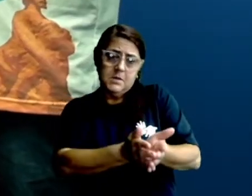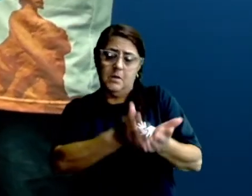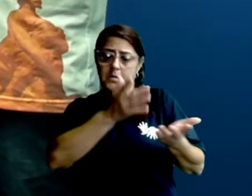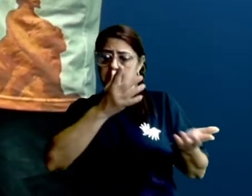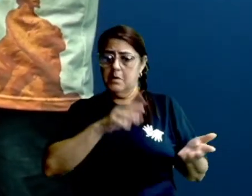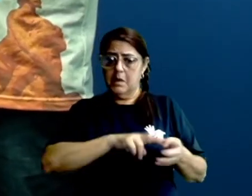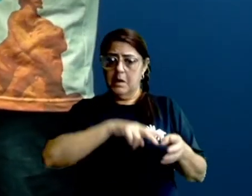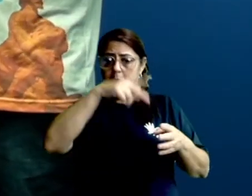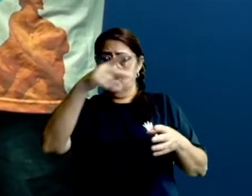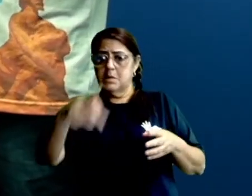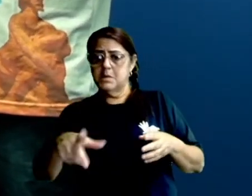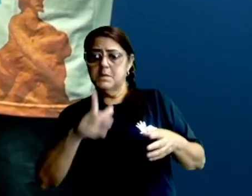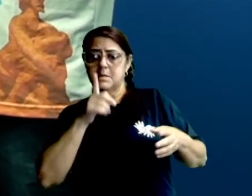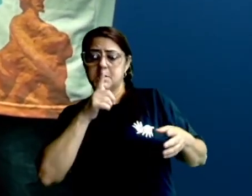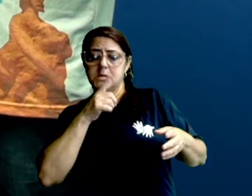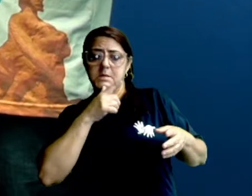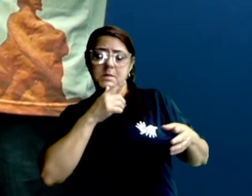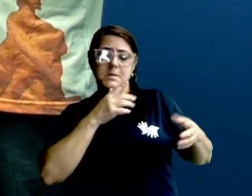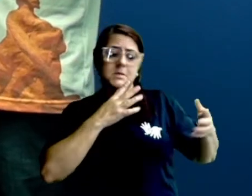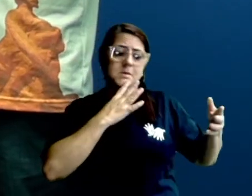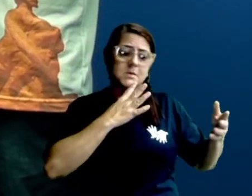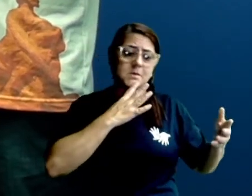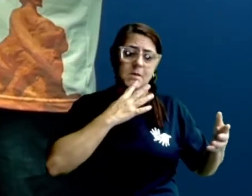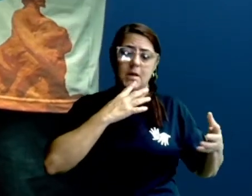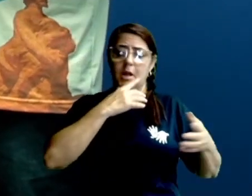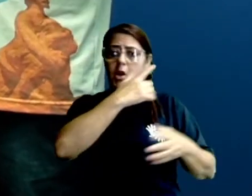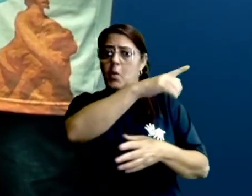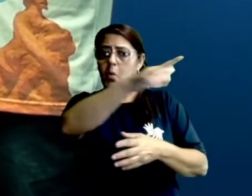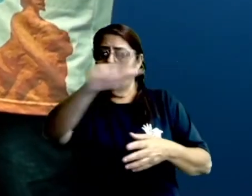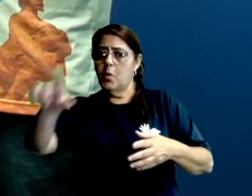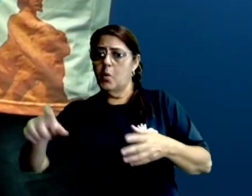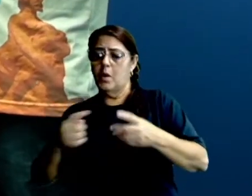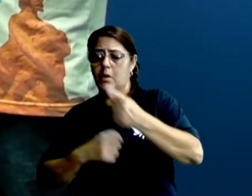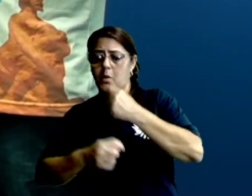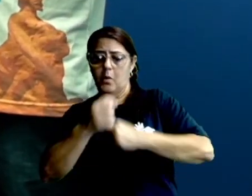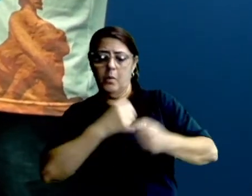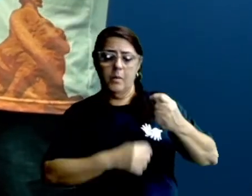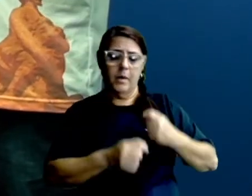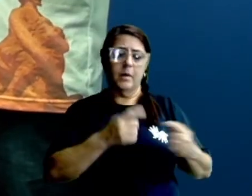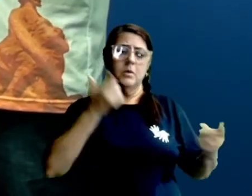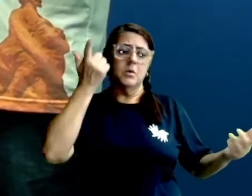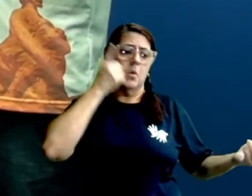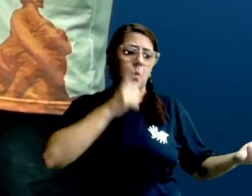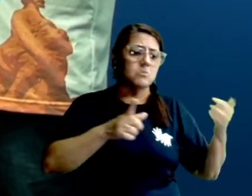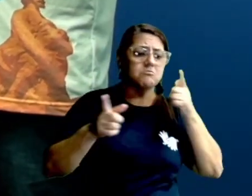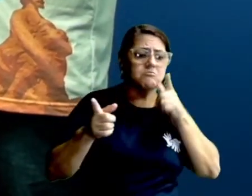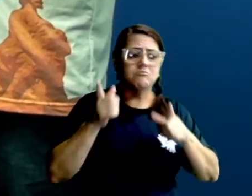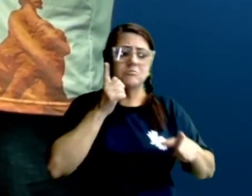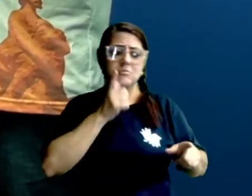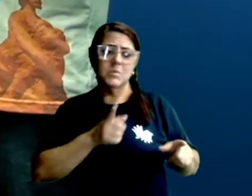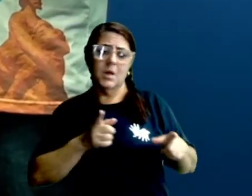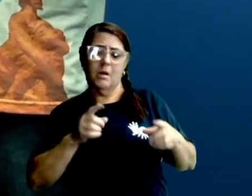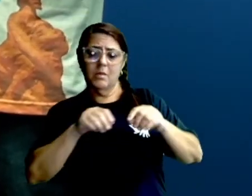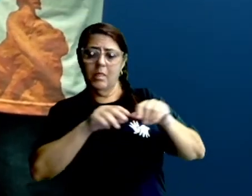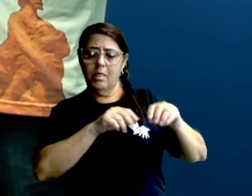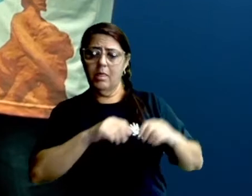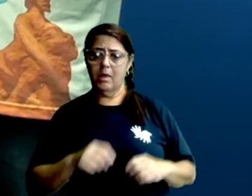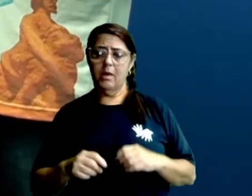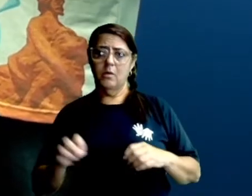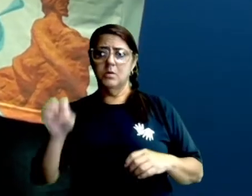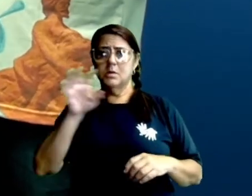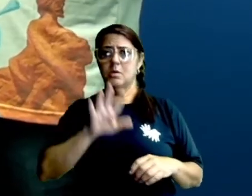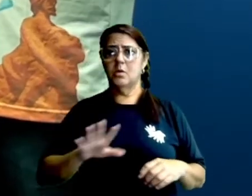mar para conhecer novas rotas de comércio, quando conquistaram novas terras, né, então os europeus eles saíram na